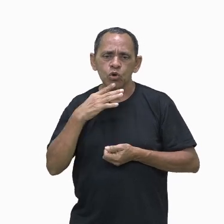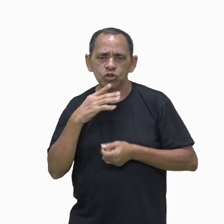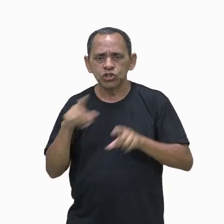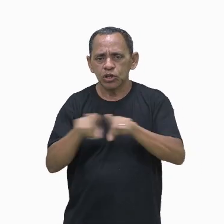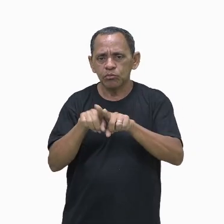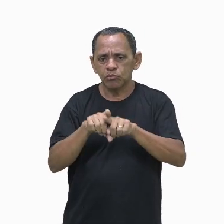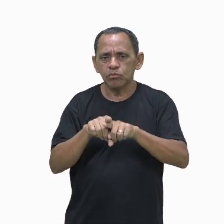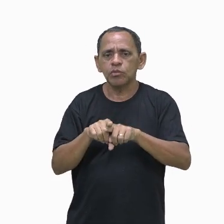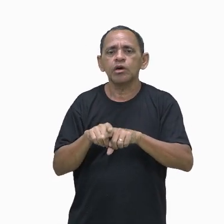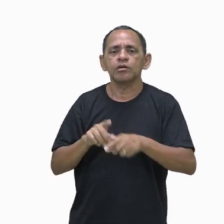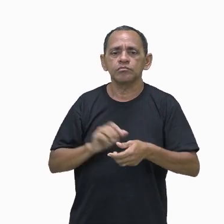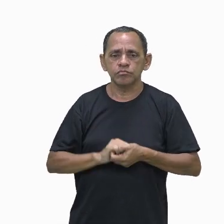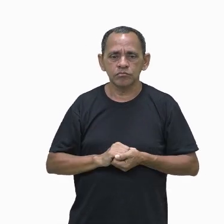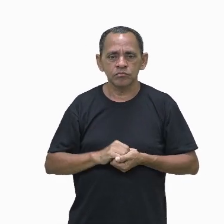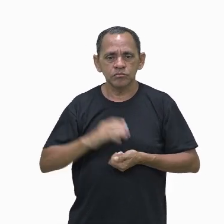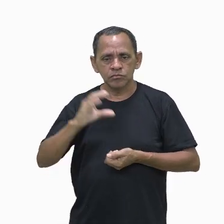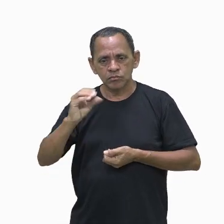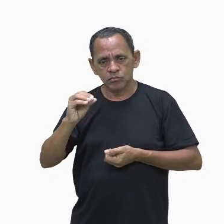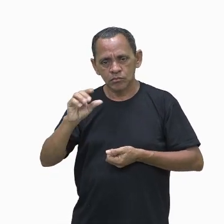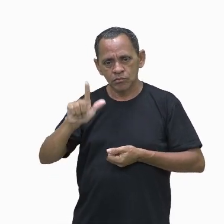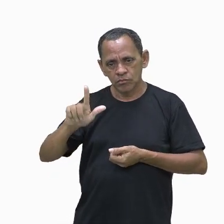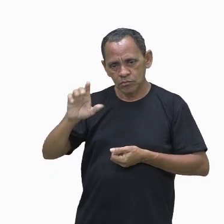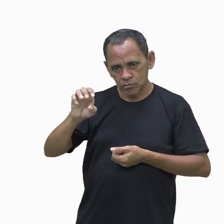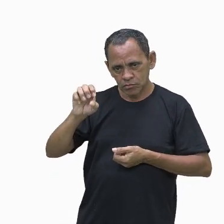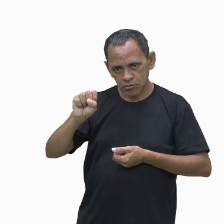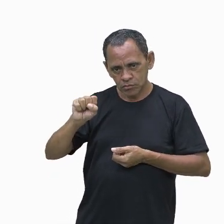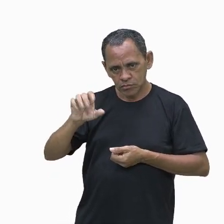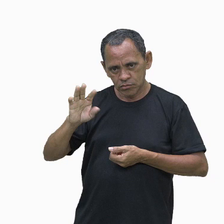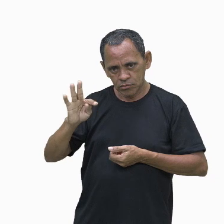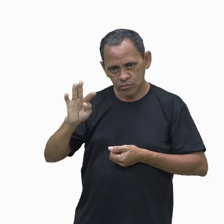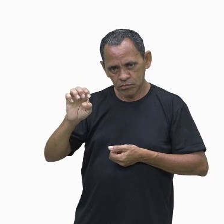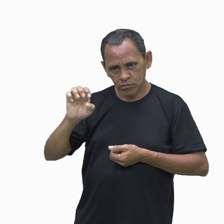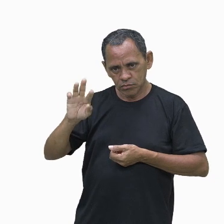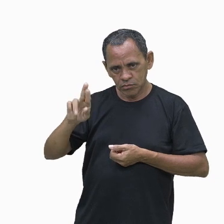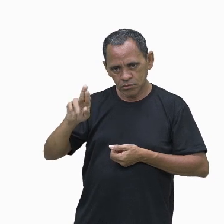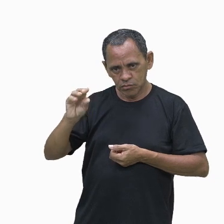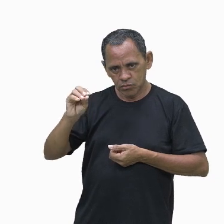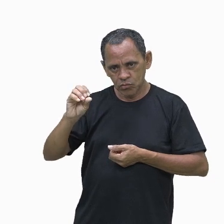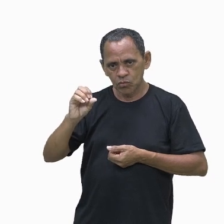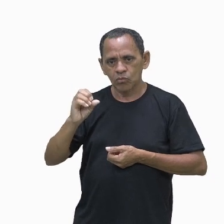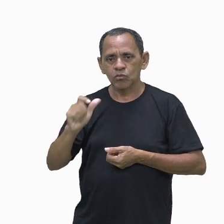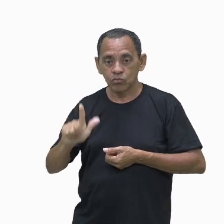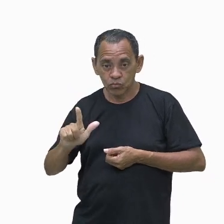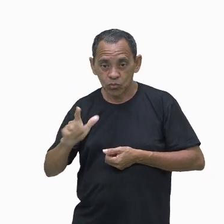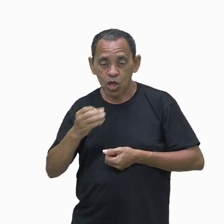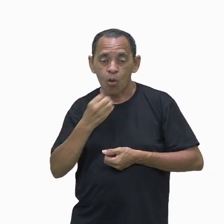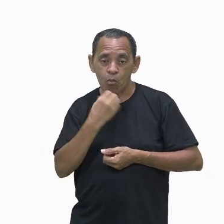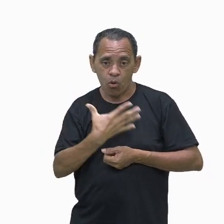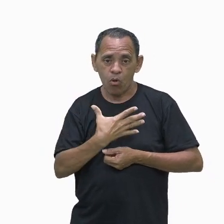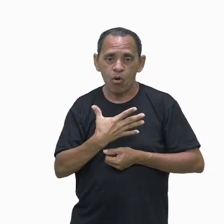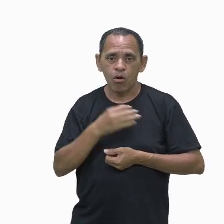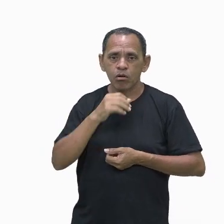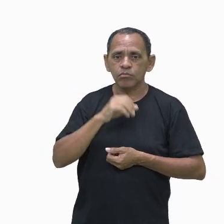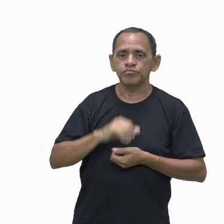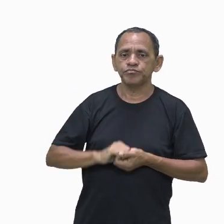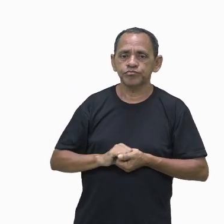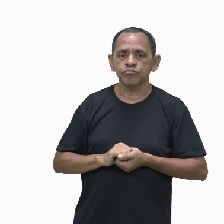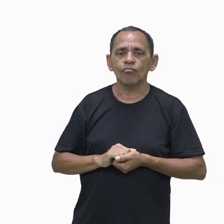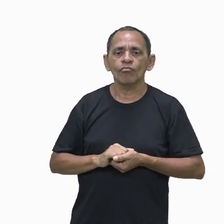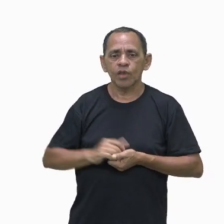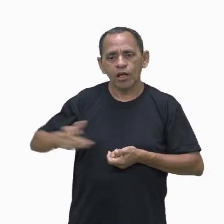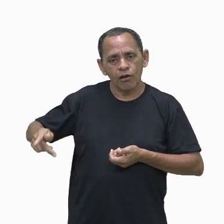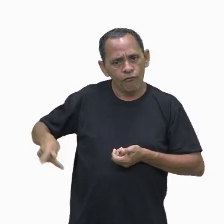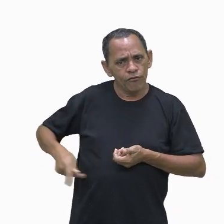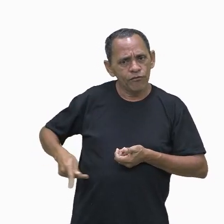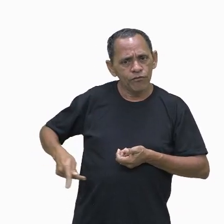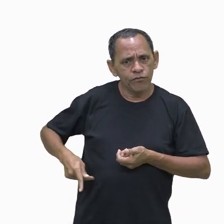colesterol bom. Né? O HDL transporta o excesso de colesterol dos tecidos de volta para o fígado, onde pode